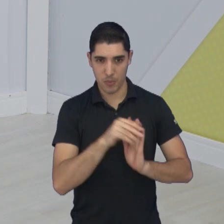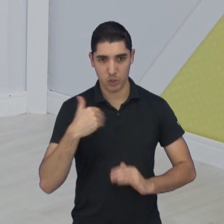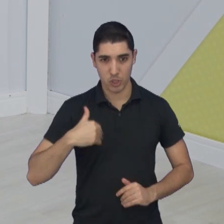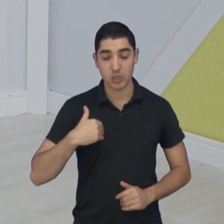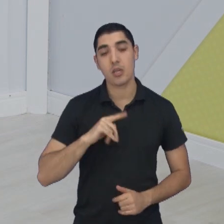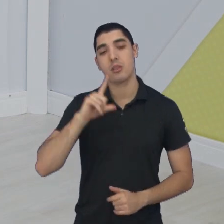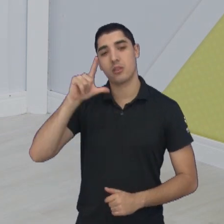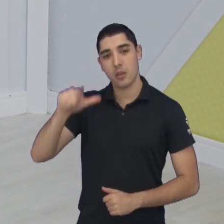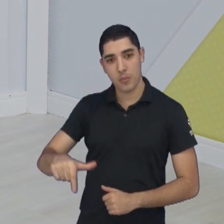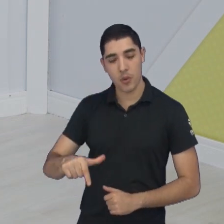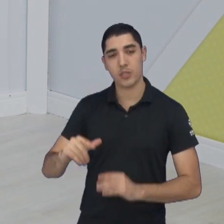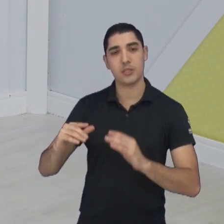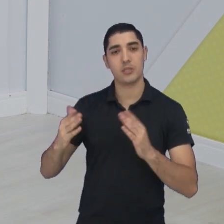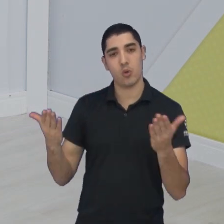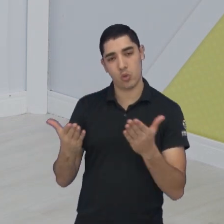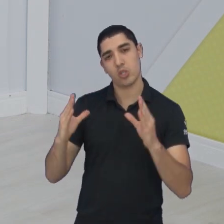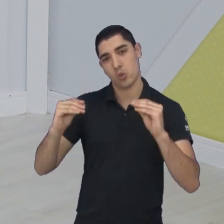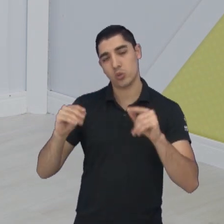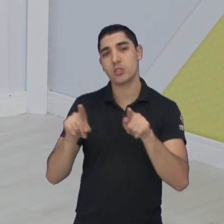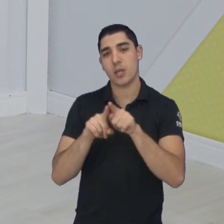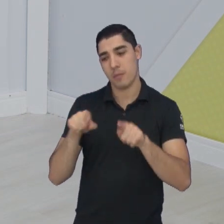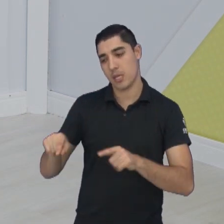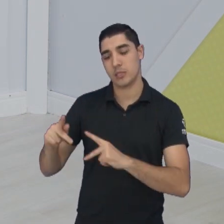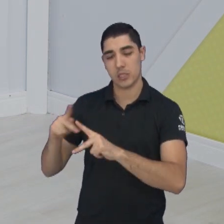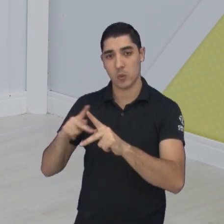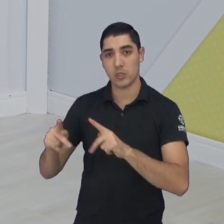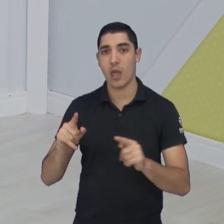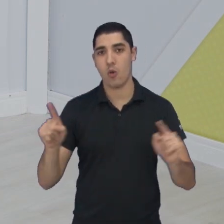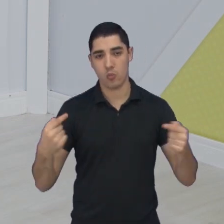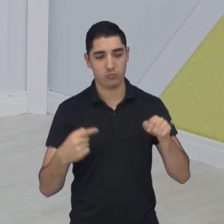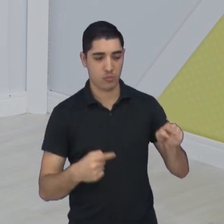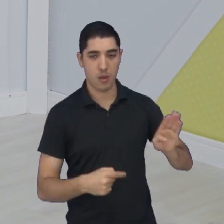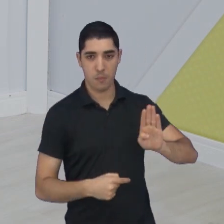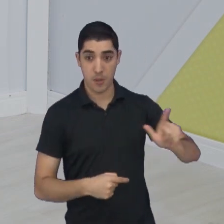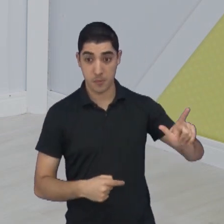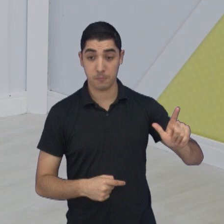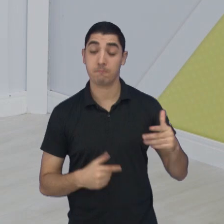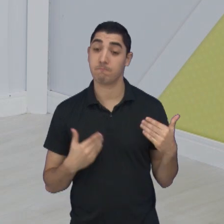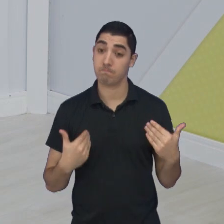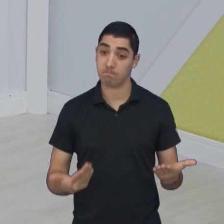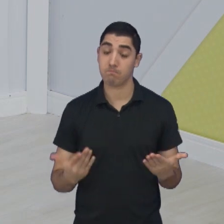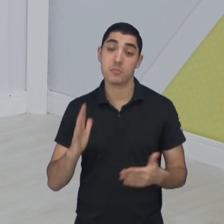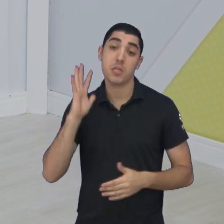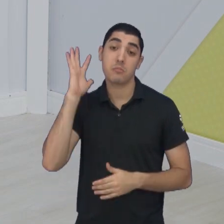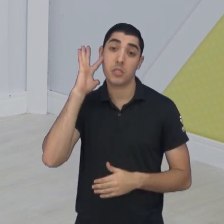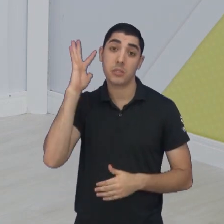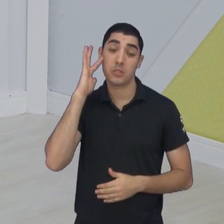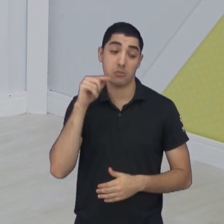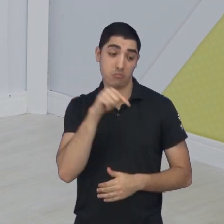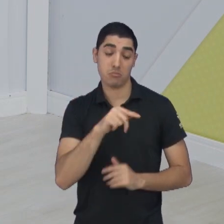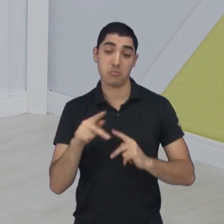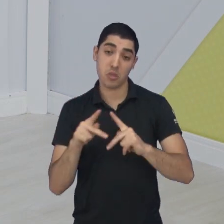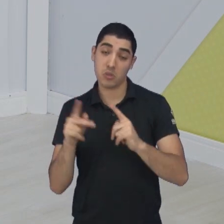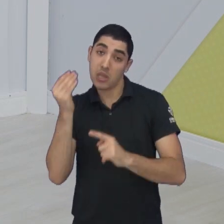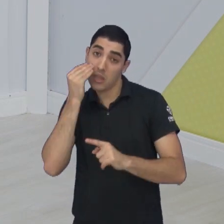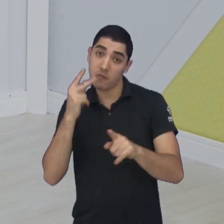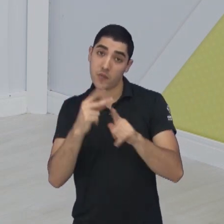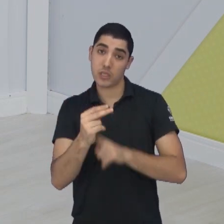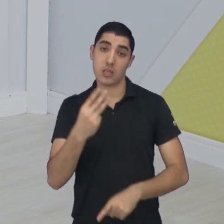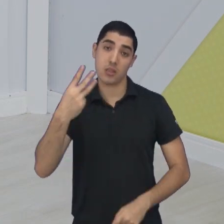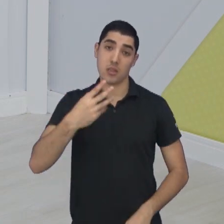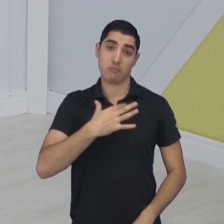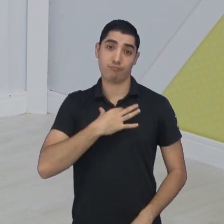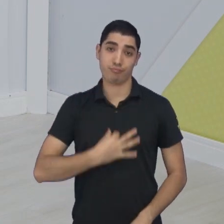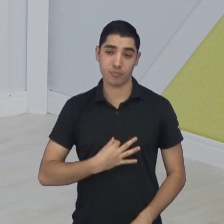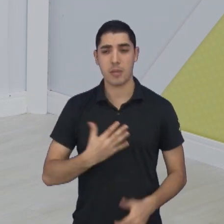do Blumenau. Aí não deu para o São José, vai ficar aí, quem sabe, na busca pelo terceiro lugar do Sul-Americano, mas